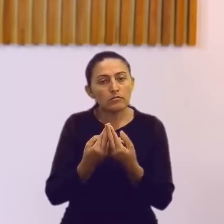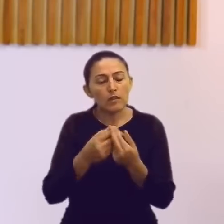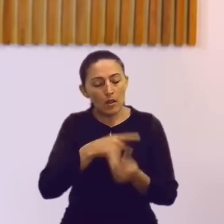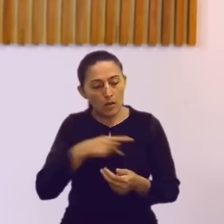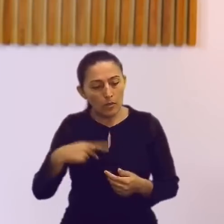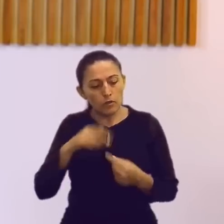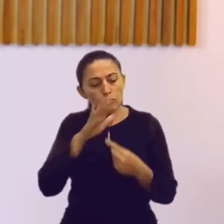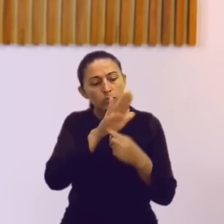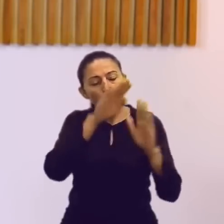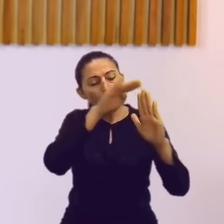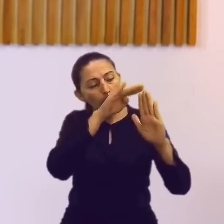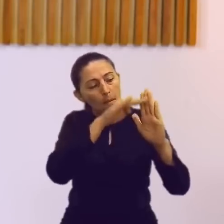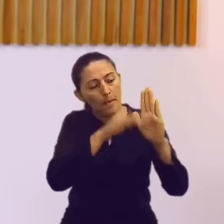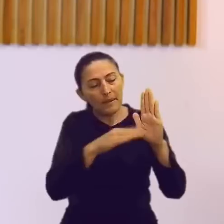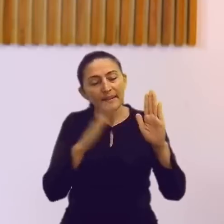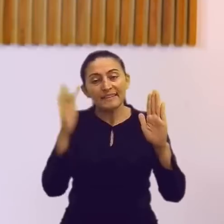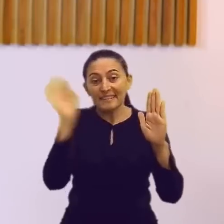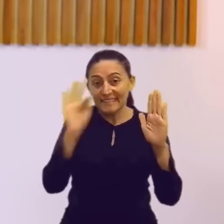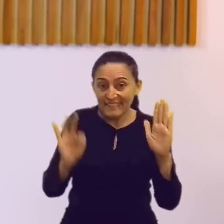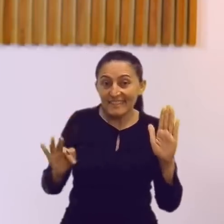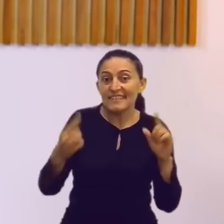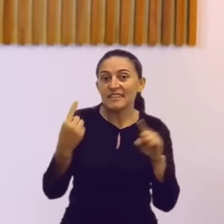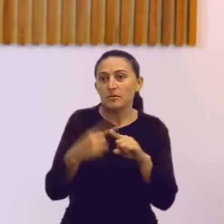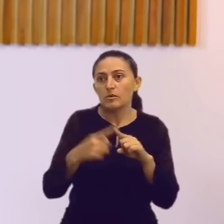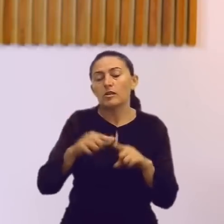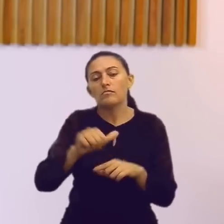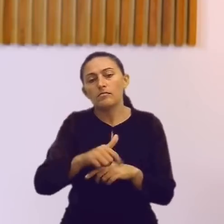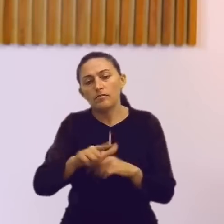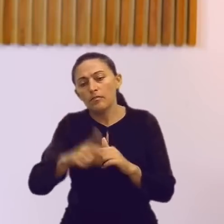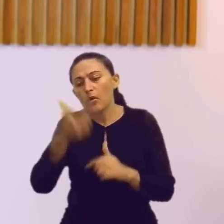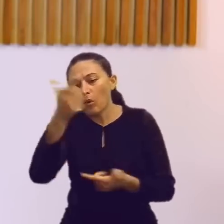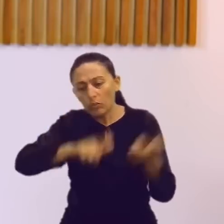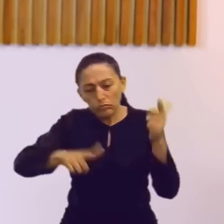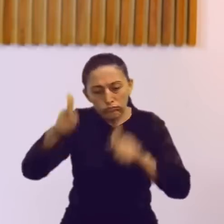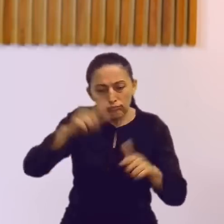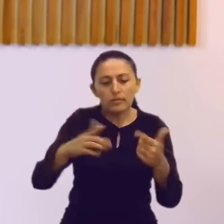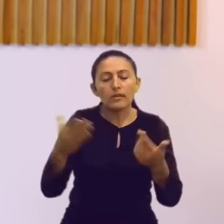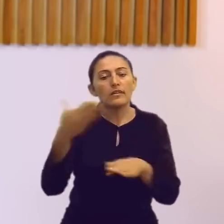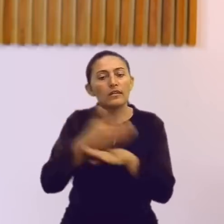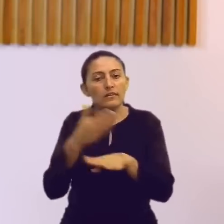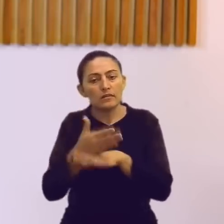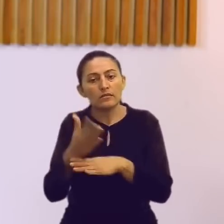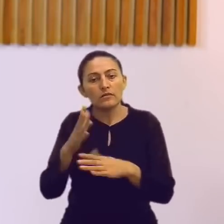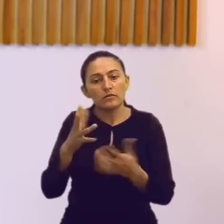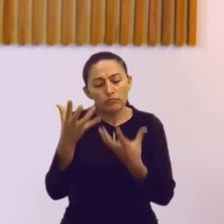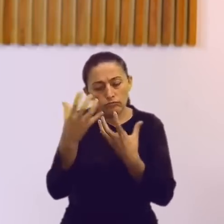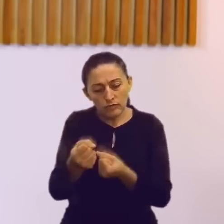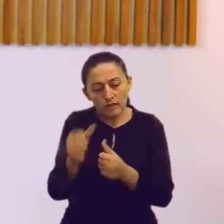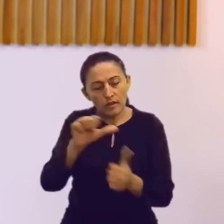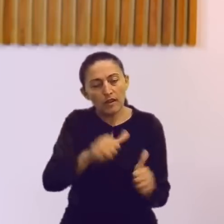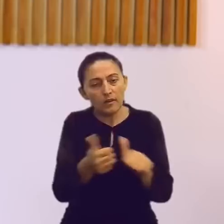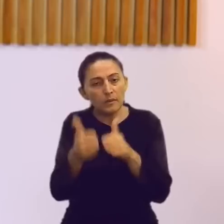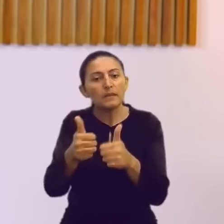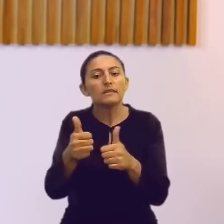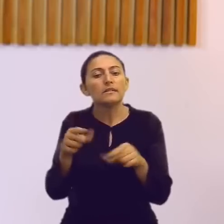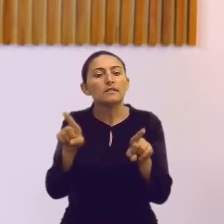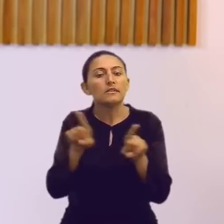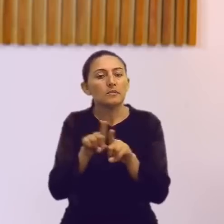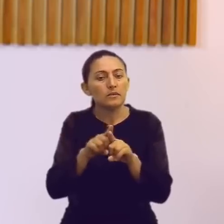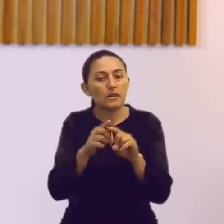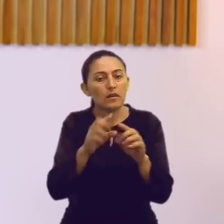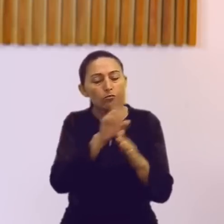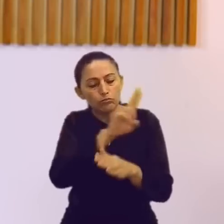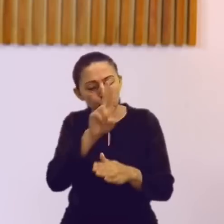estava feliz, pois mais almas foram adicionadas, aos pés de Jesus, a lista de membros teve o seu